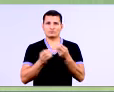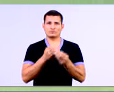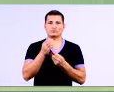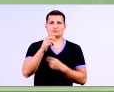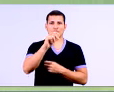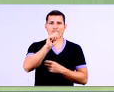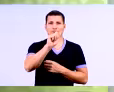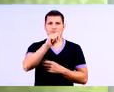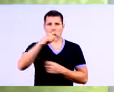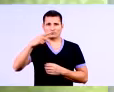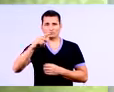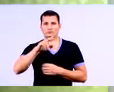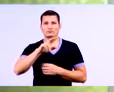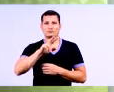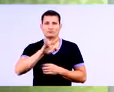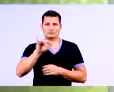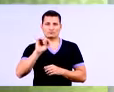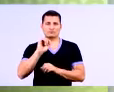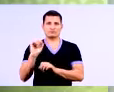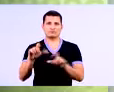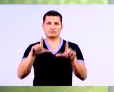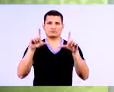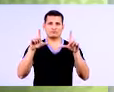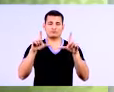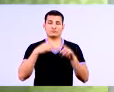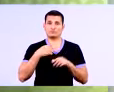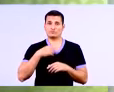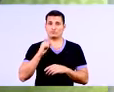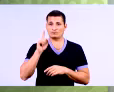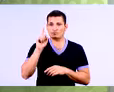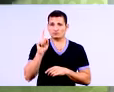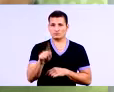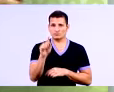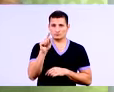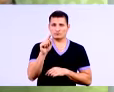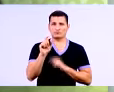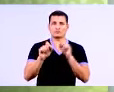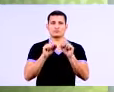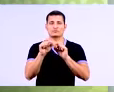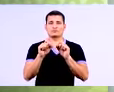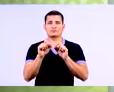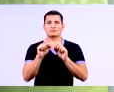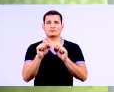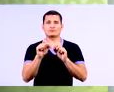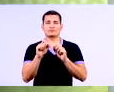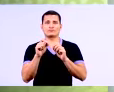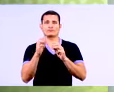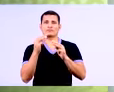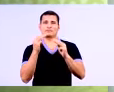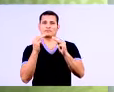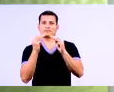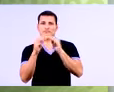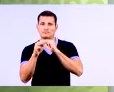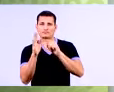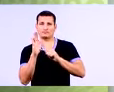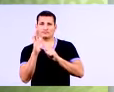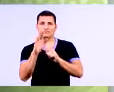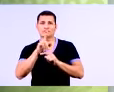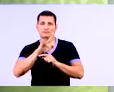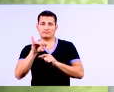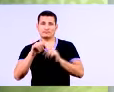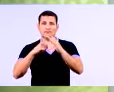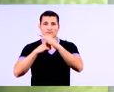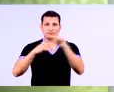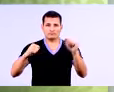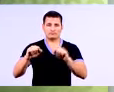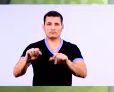está. Ou seja, ao realizar o clique, a função mostrar mensagem vai ser executada, vai ser